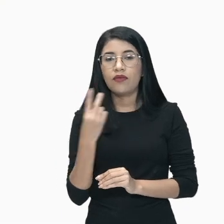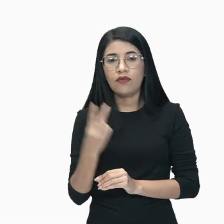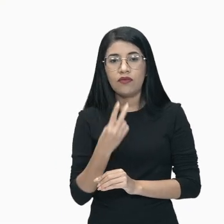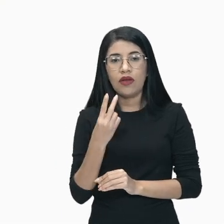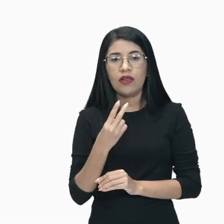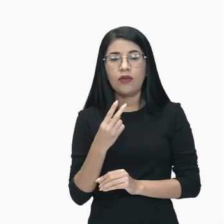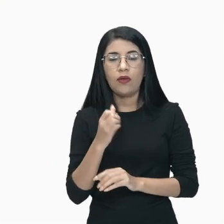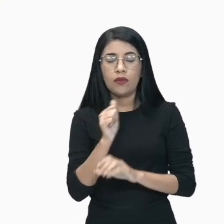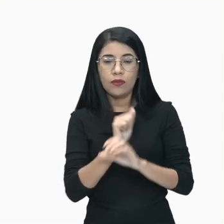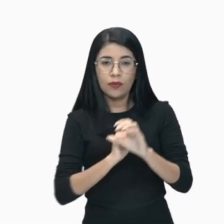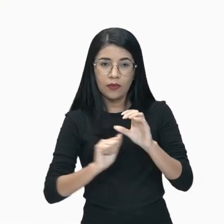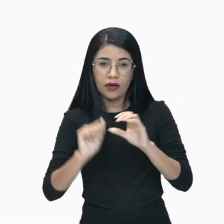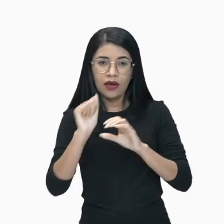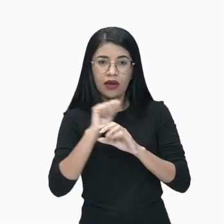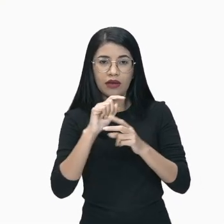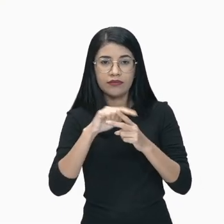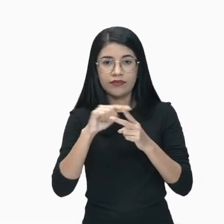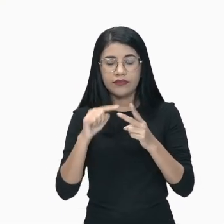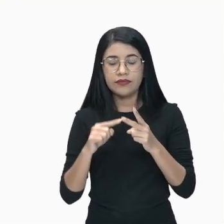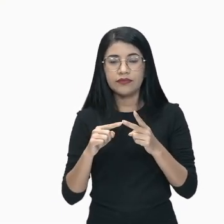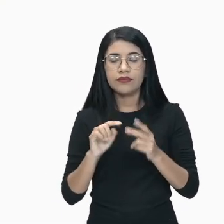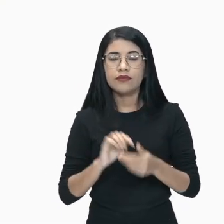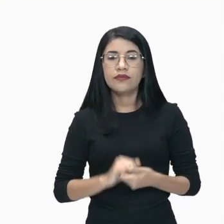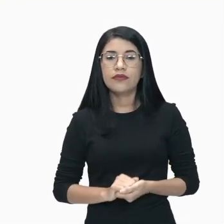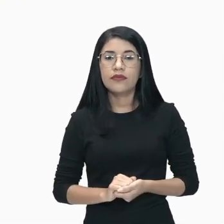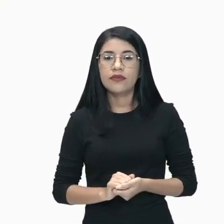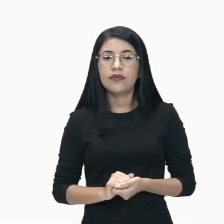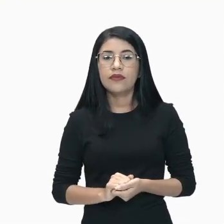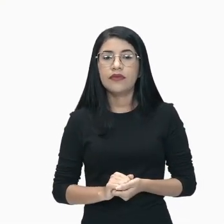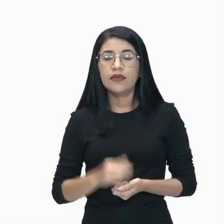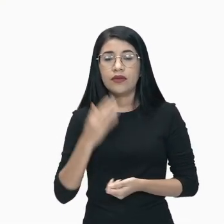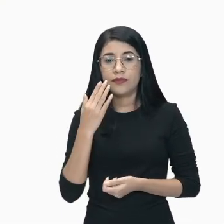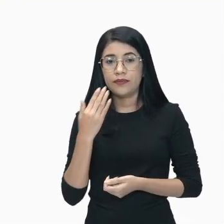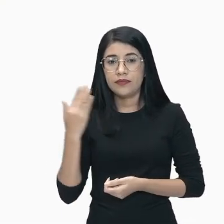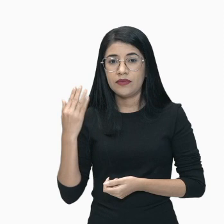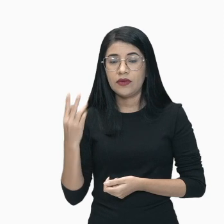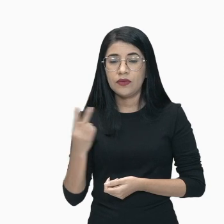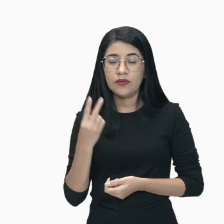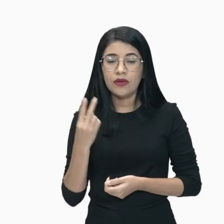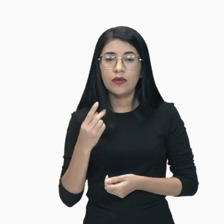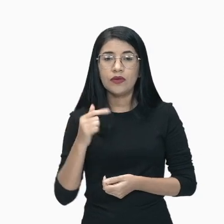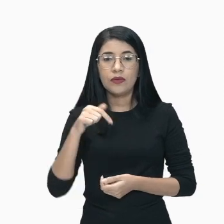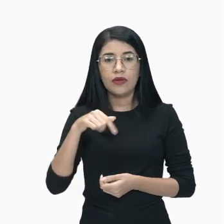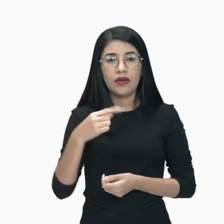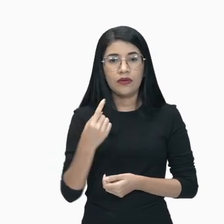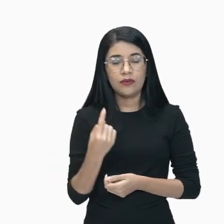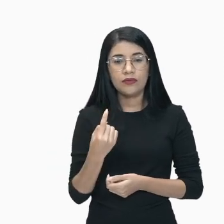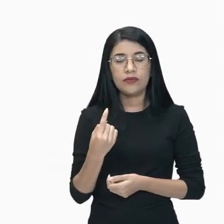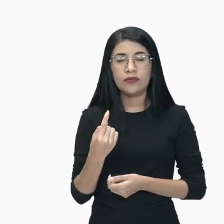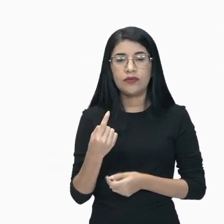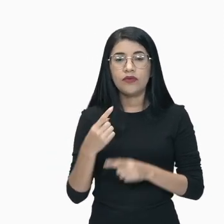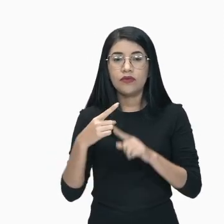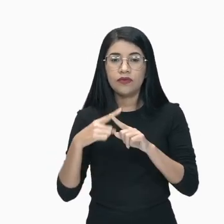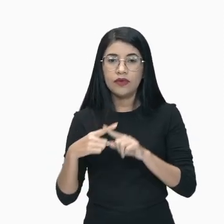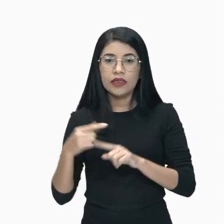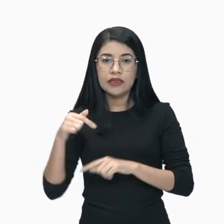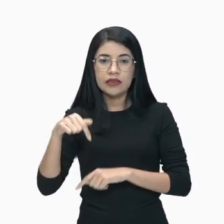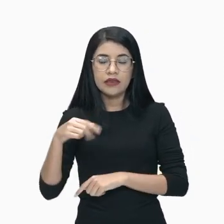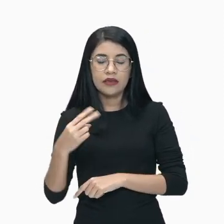6 é a outra carga. Tá aqui os valores, olha, Q1 vezes Q2, tá